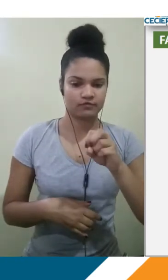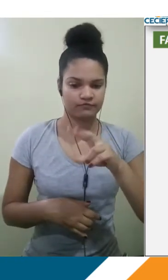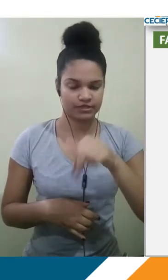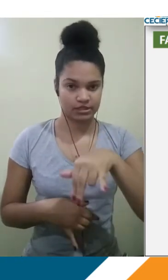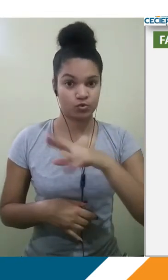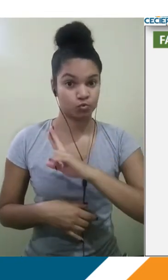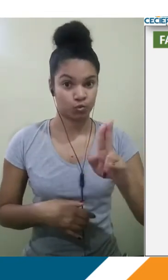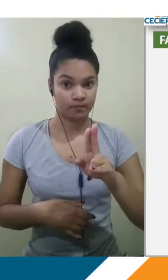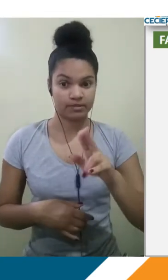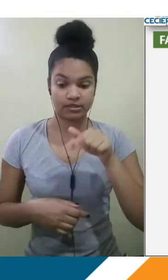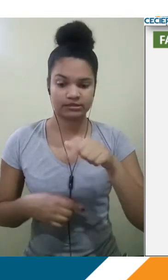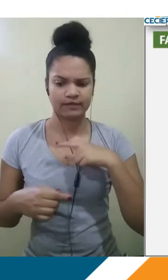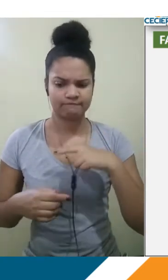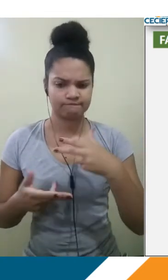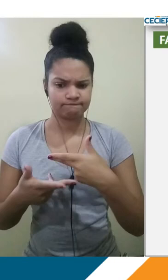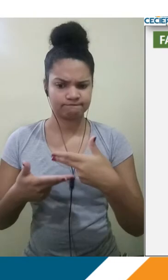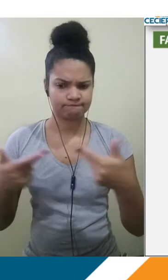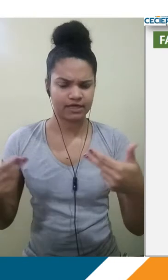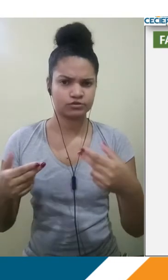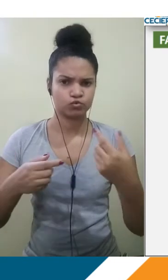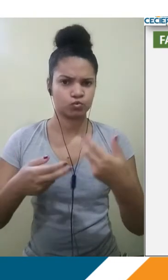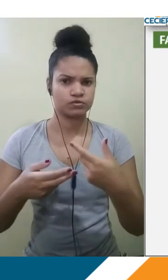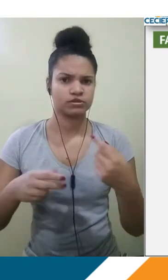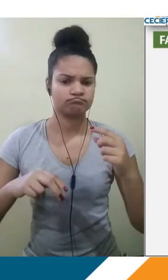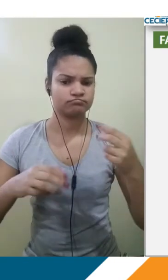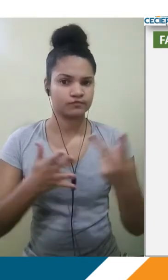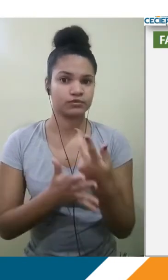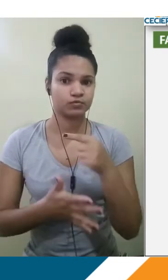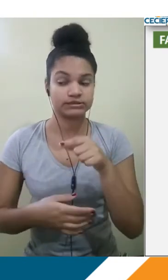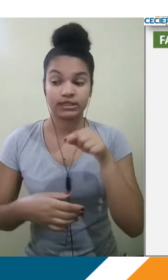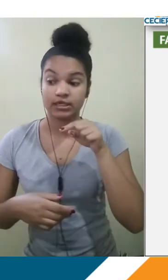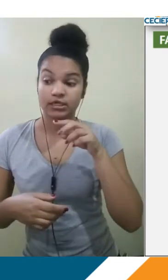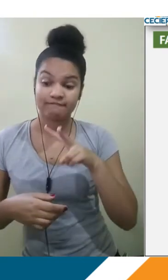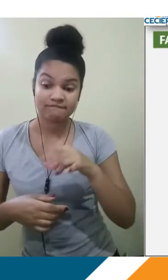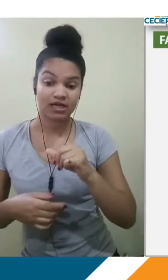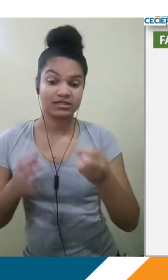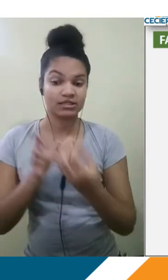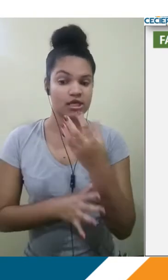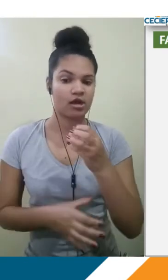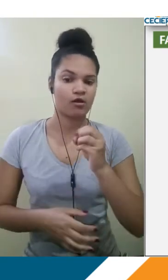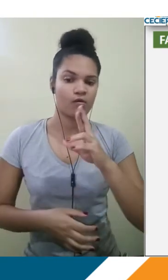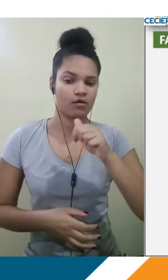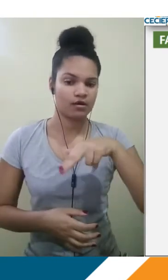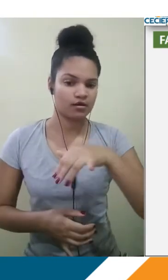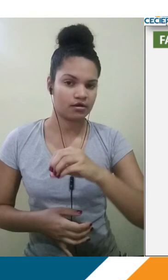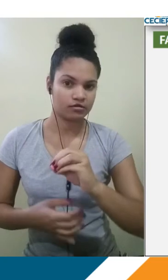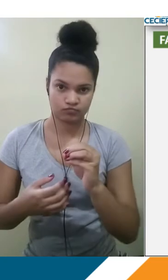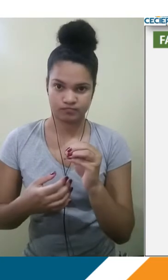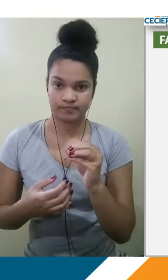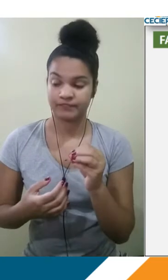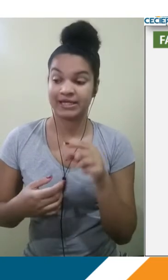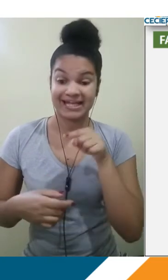de Calvin. São essas reações complexas que vão gerar os compostos orgânicos. Essa fase,